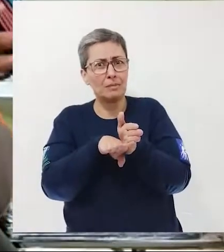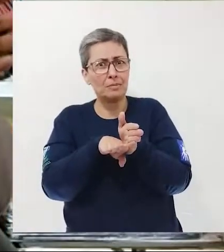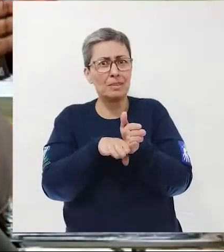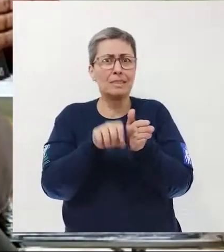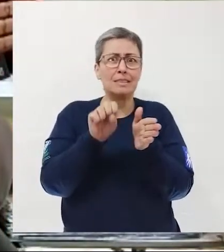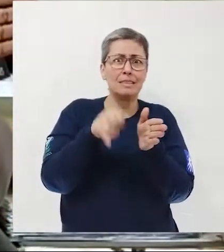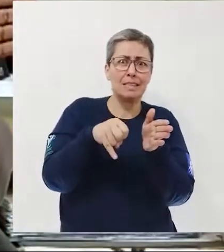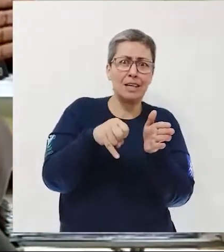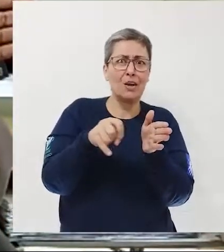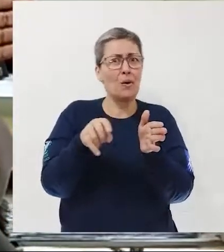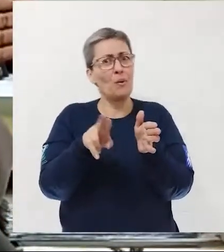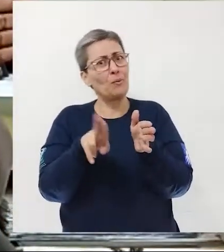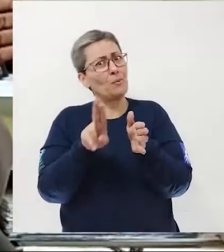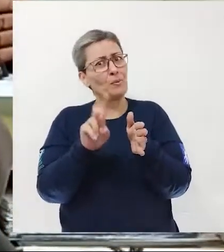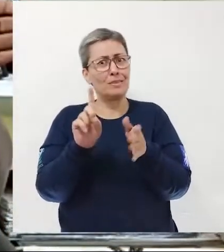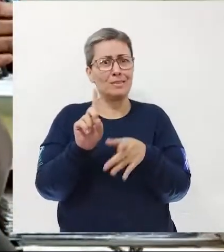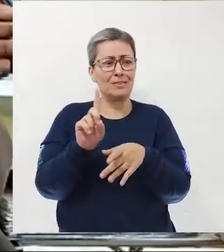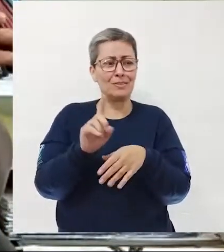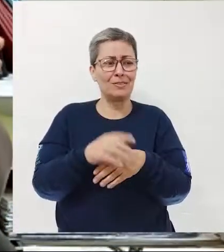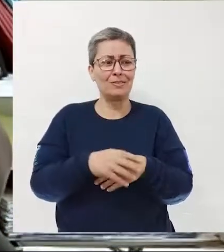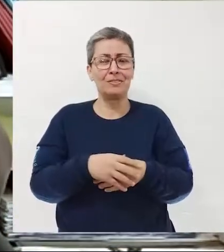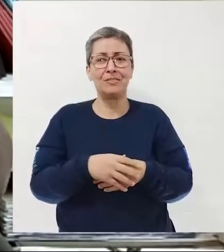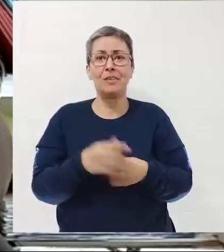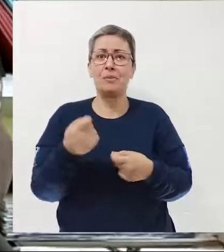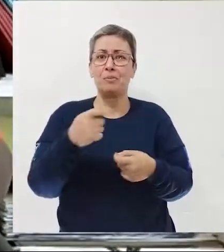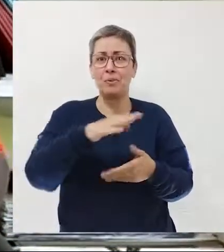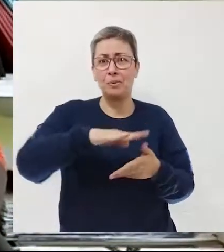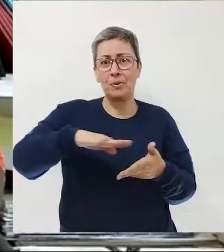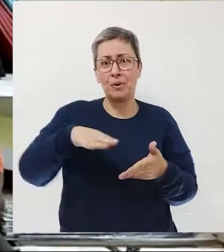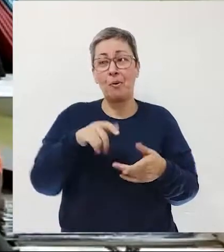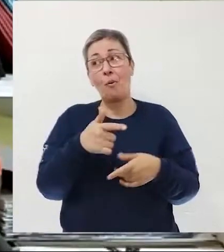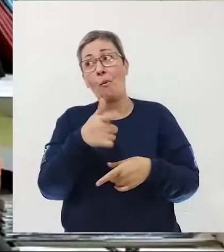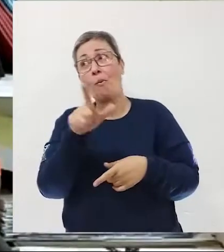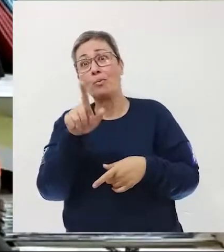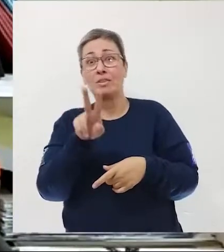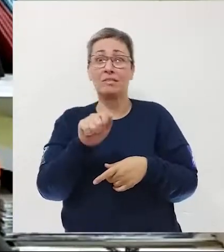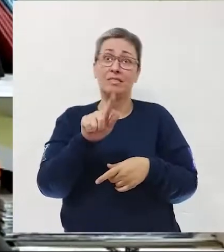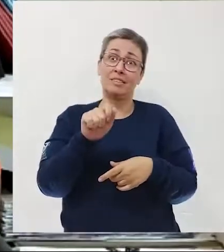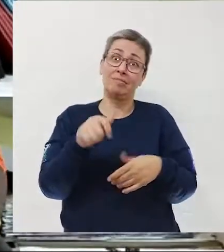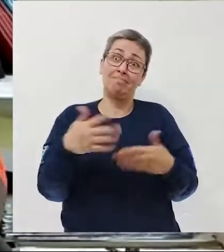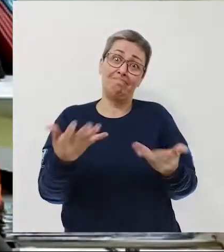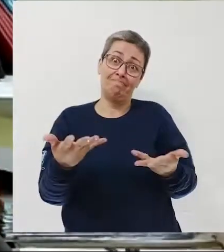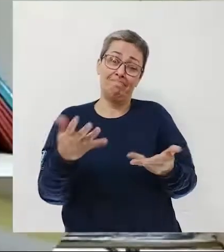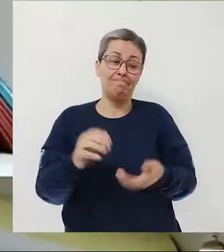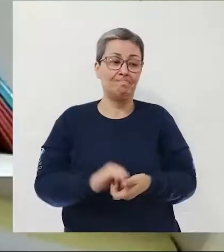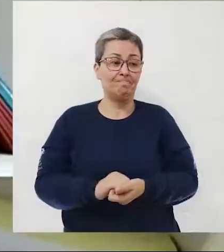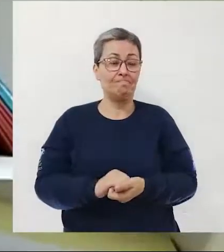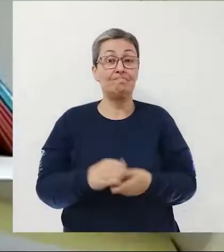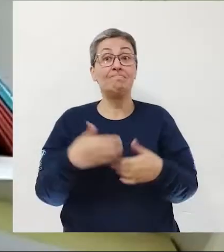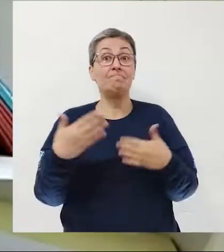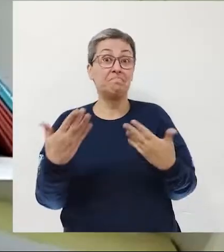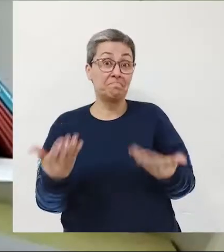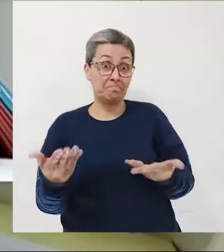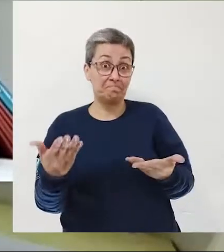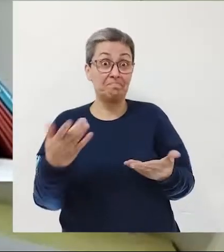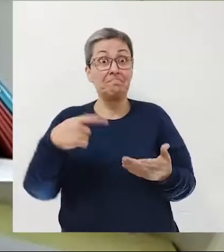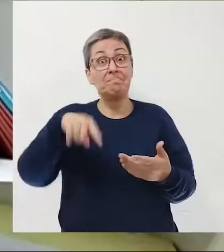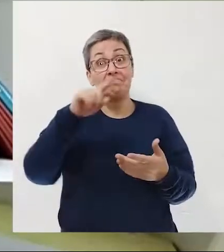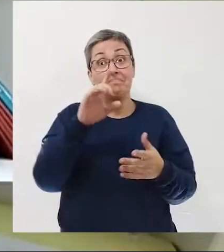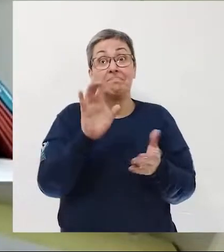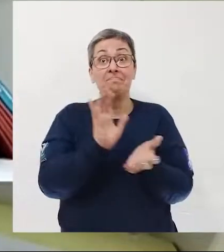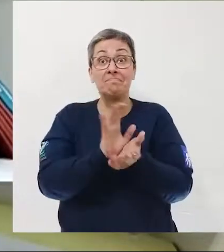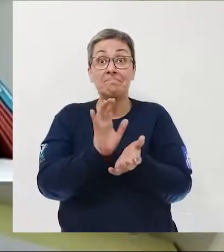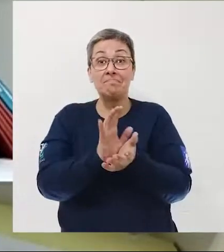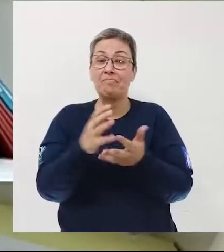carro caberá naquele espaço ou será necessário procurar outra vaga. Então,